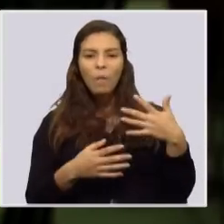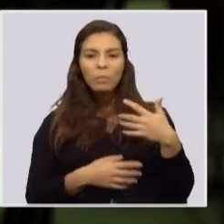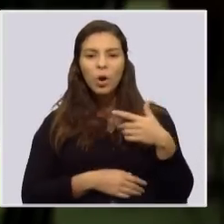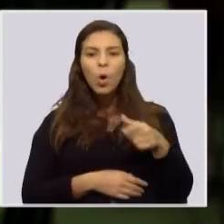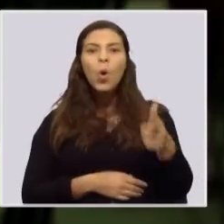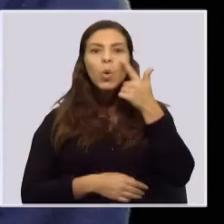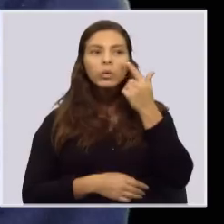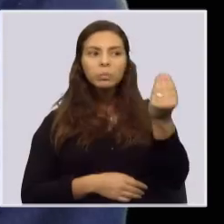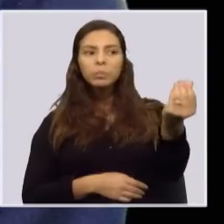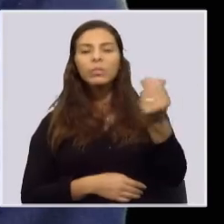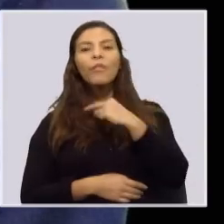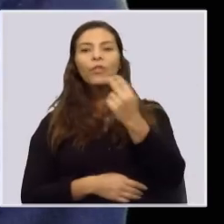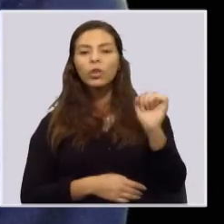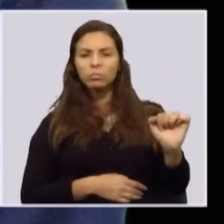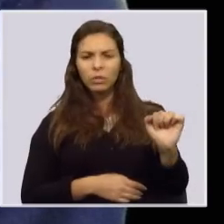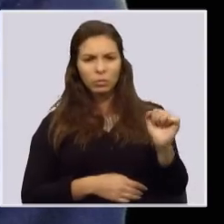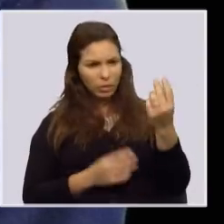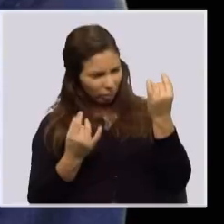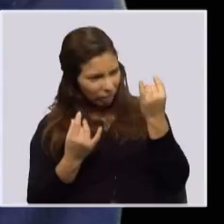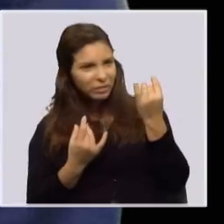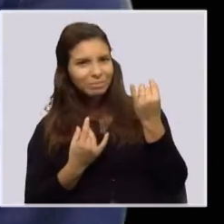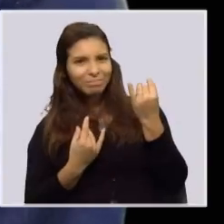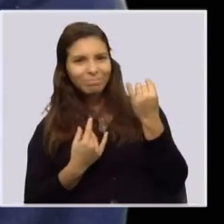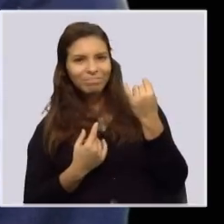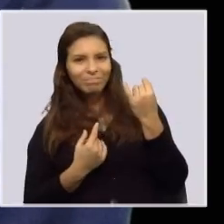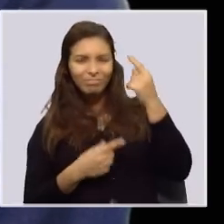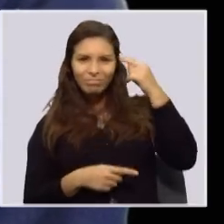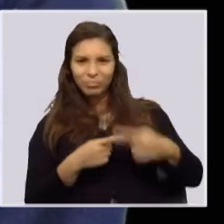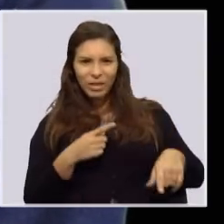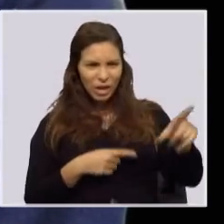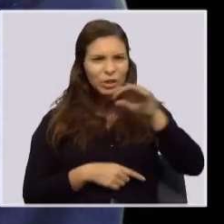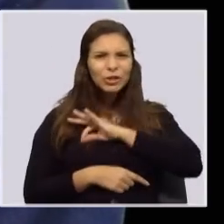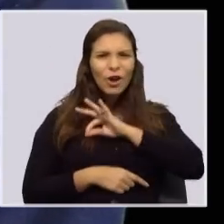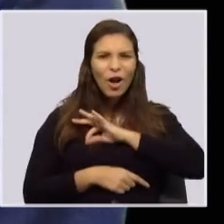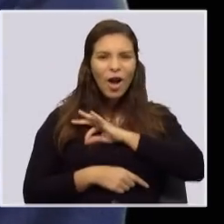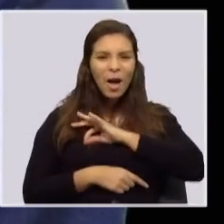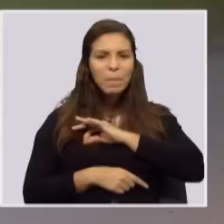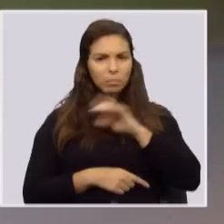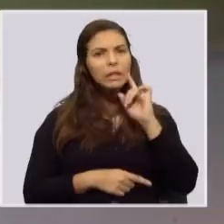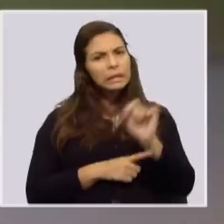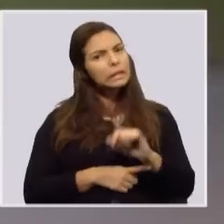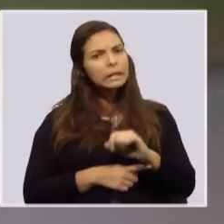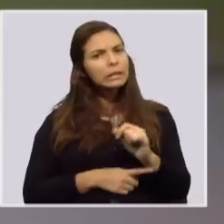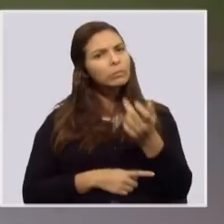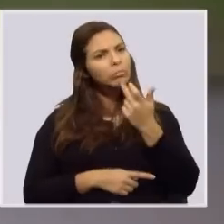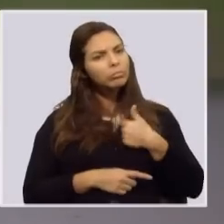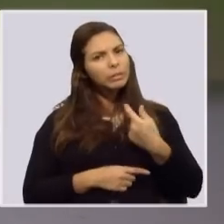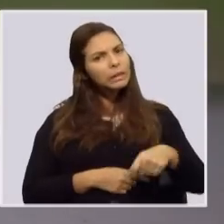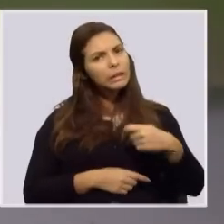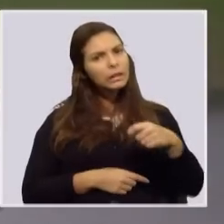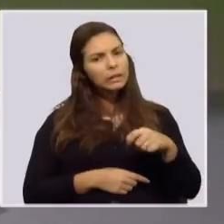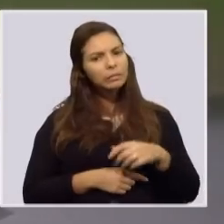ou... Não, porque eu conheço muito bem a voz dele, disse, está a brincar? É o senhor? E ele disse,